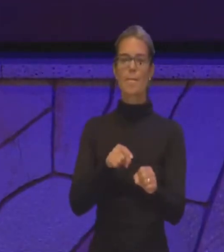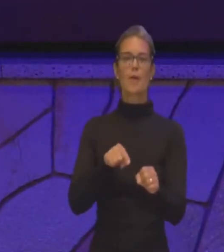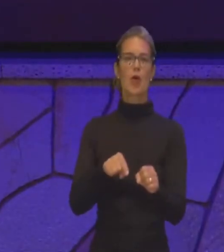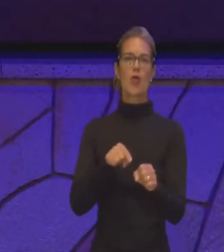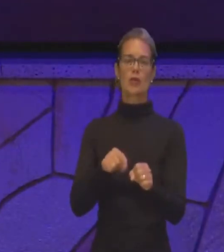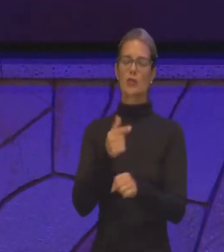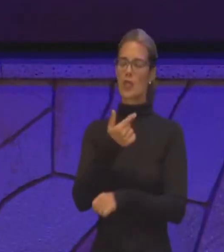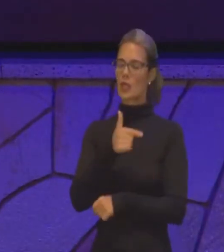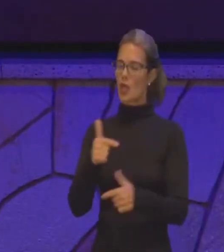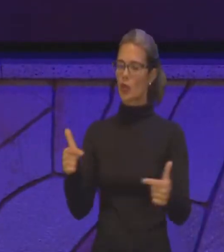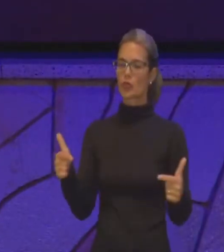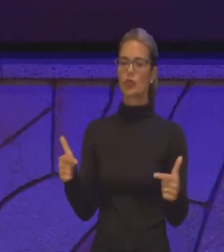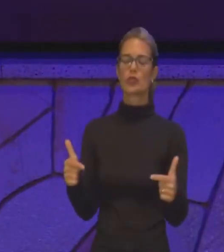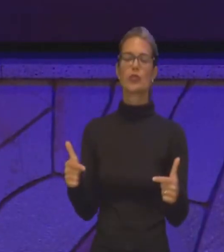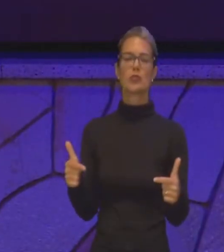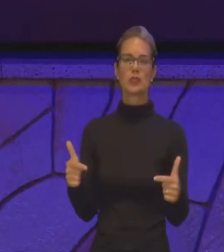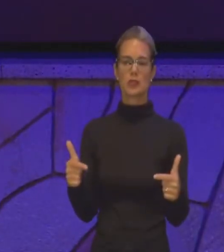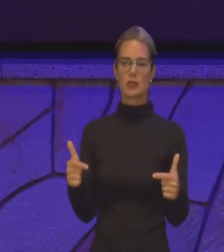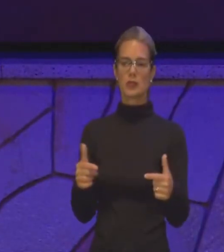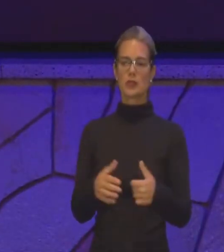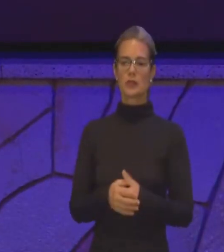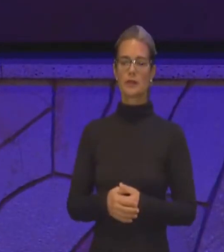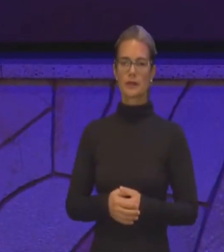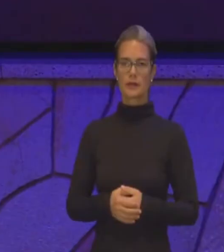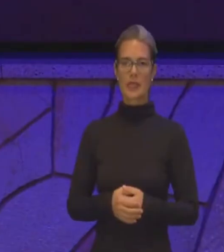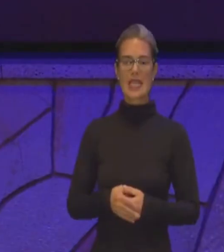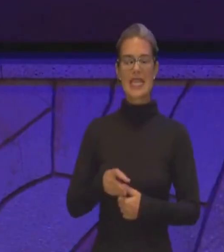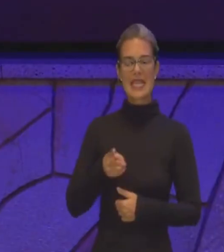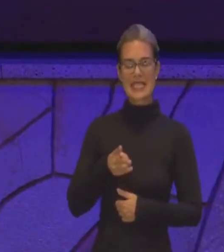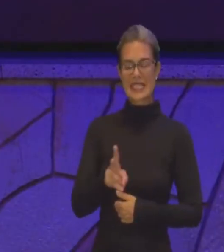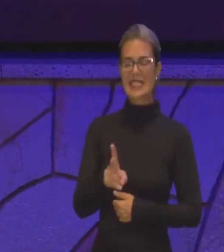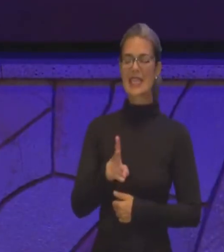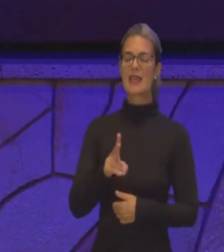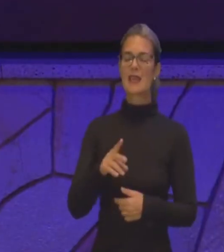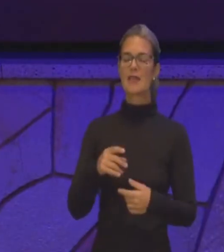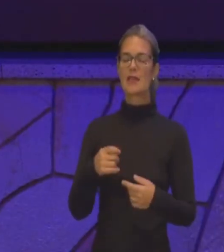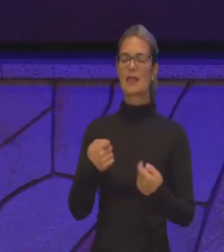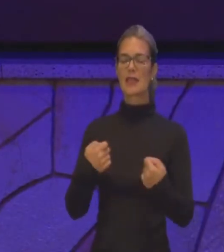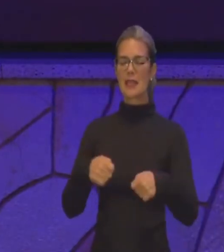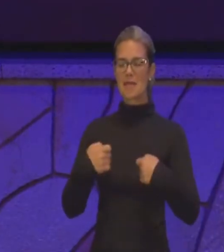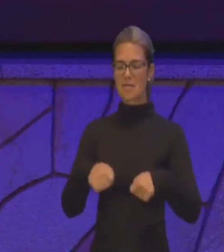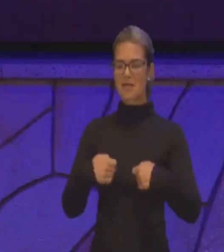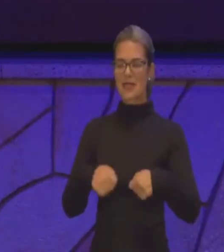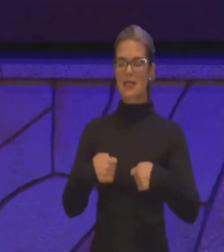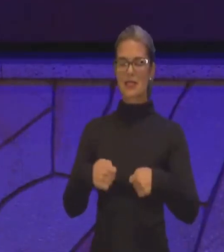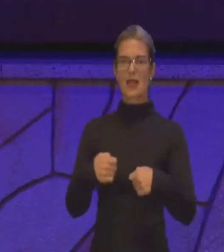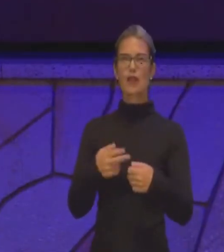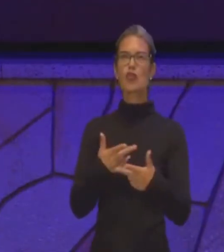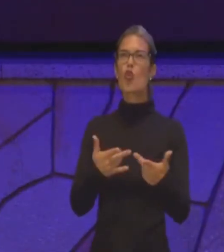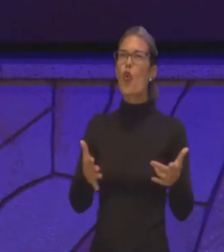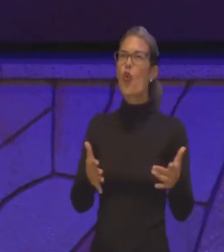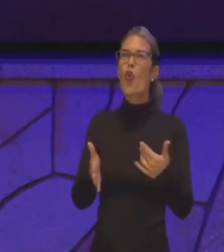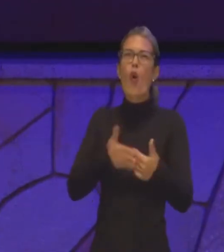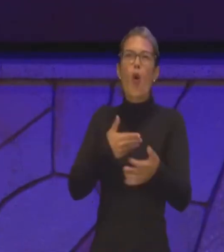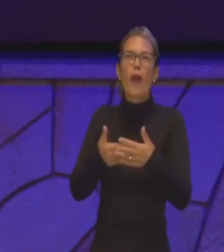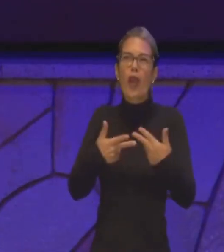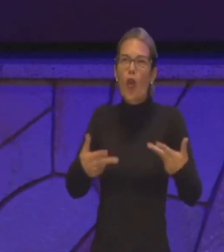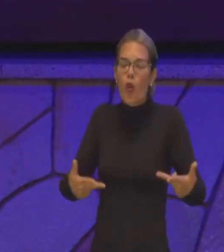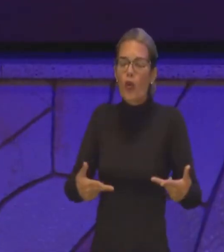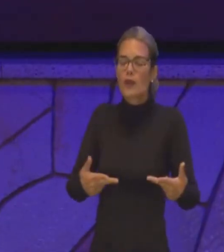principados, sobre potestades. E sempre que havia uma necessidade, o nome invocado era o nome de